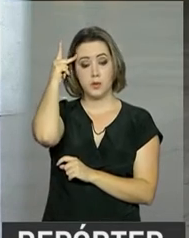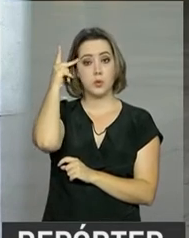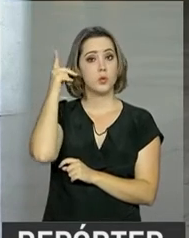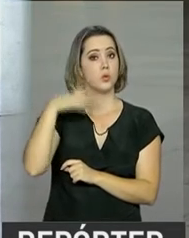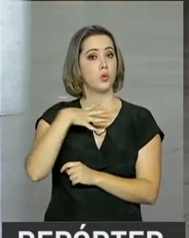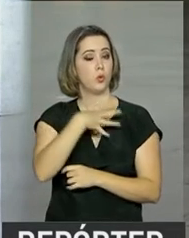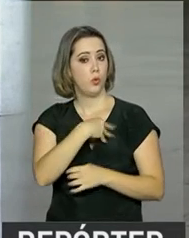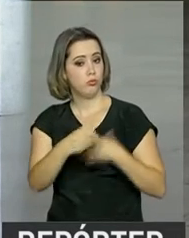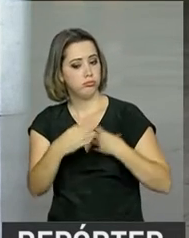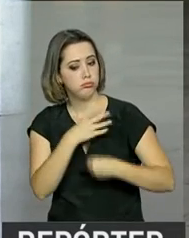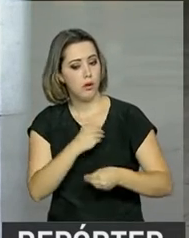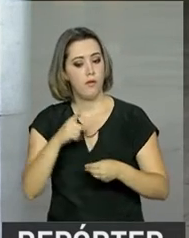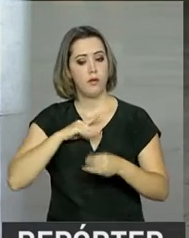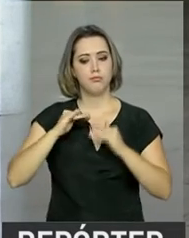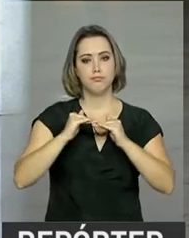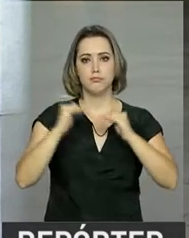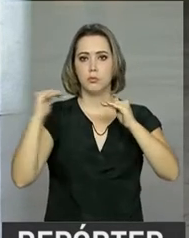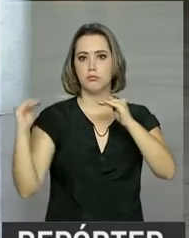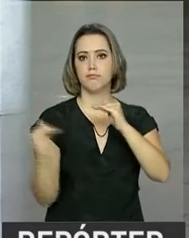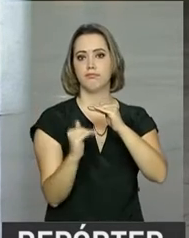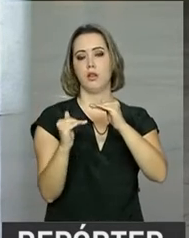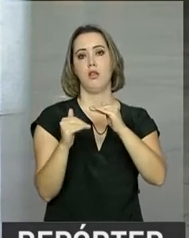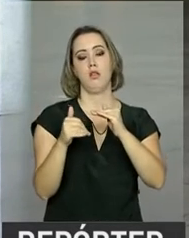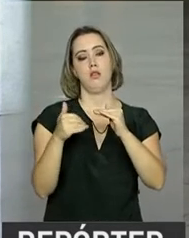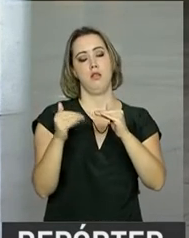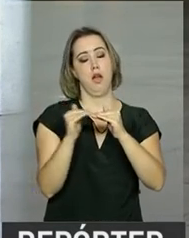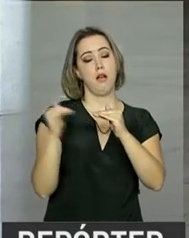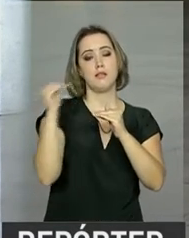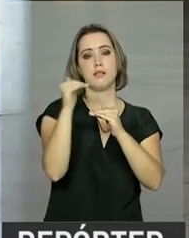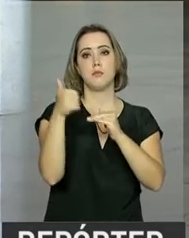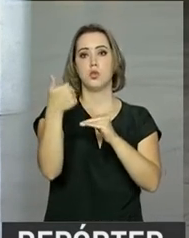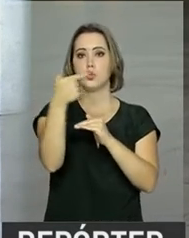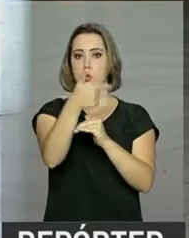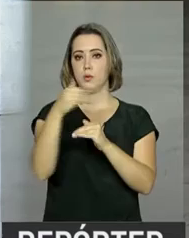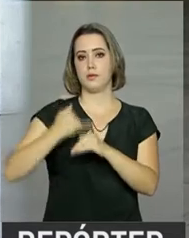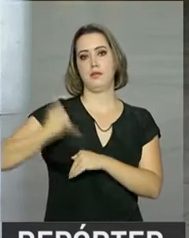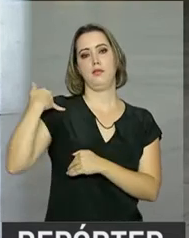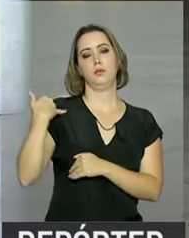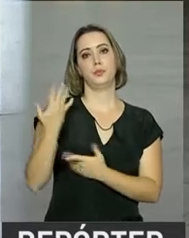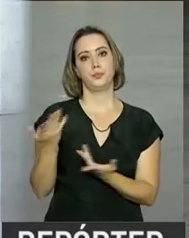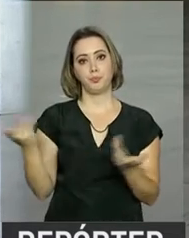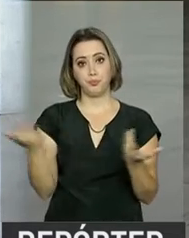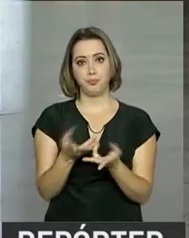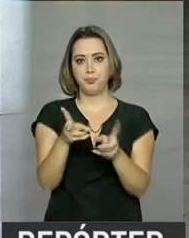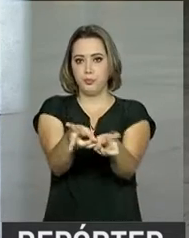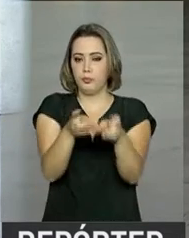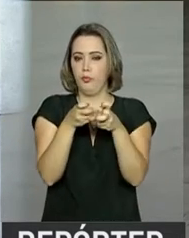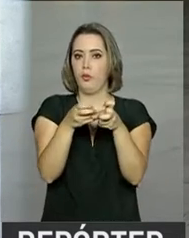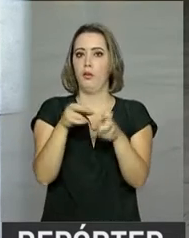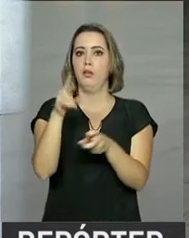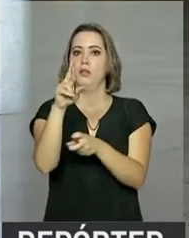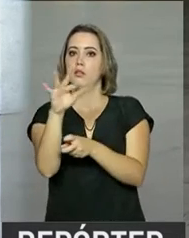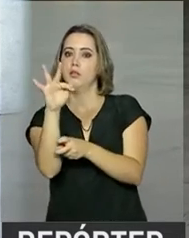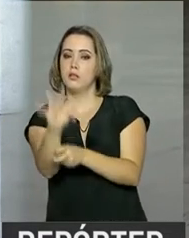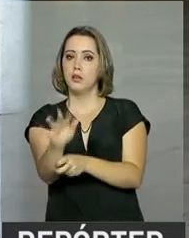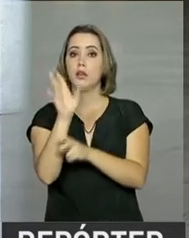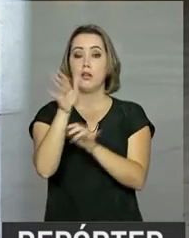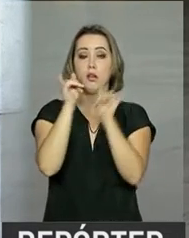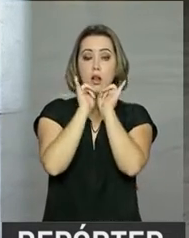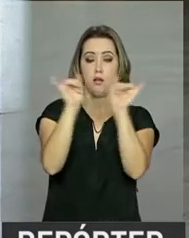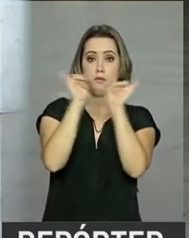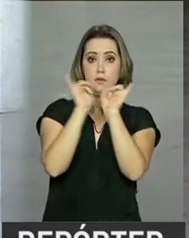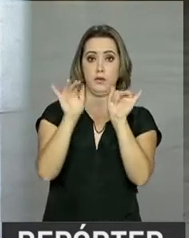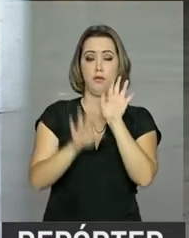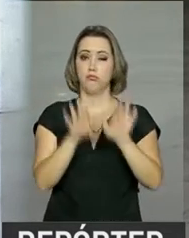devem ser entregues até o dia 28 de abril a expectativa da receita federal é de que sejam enviadas hoje que